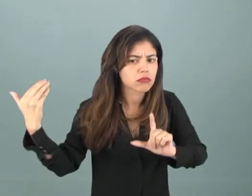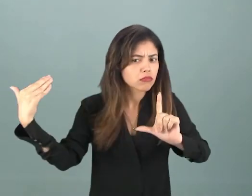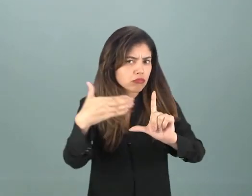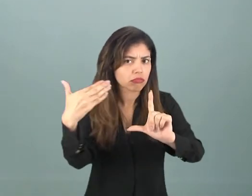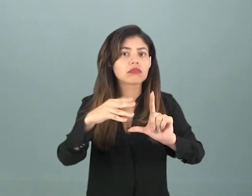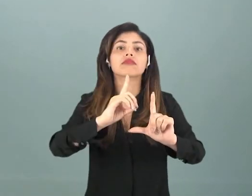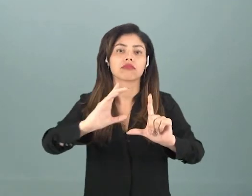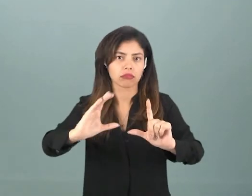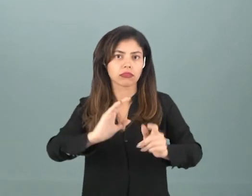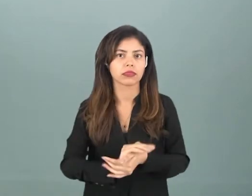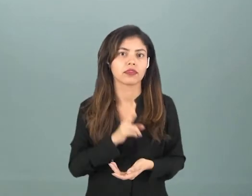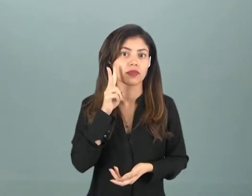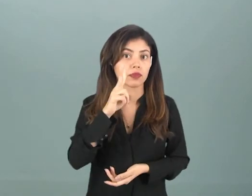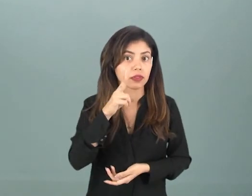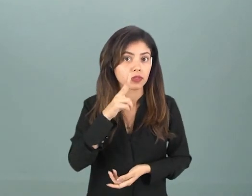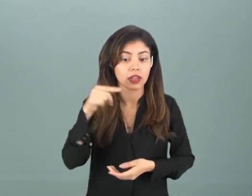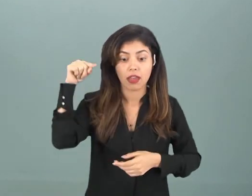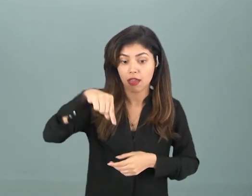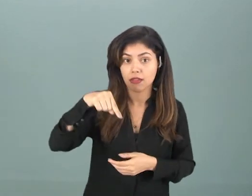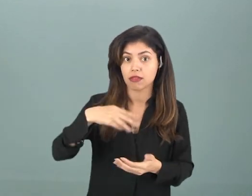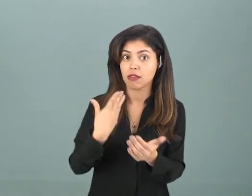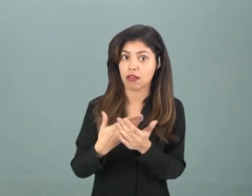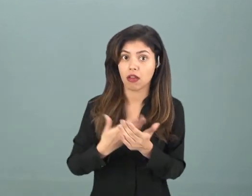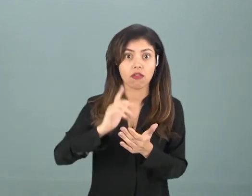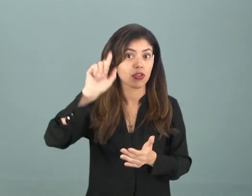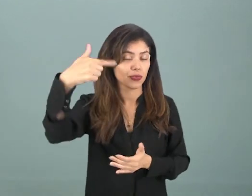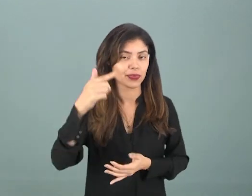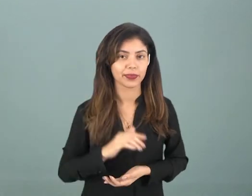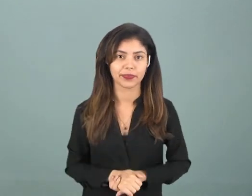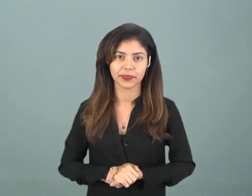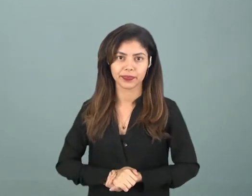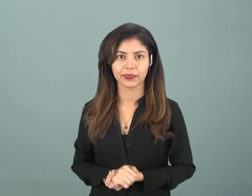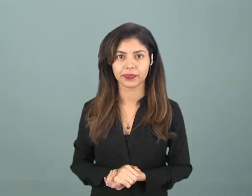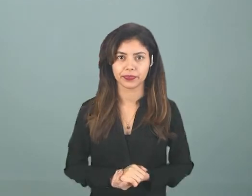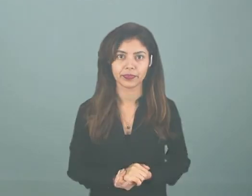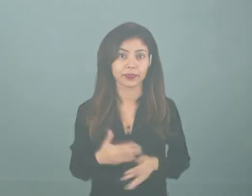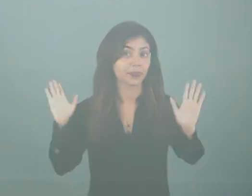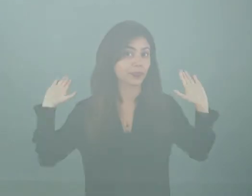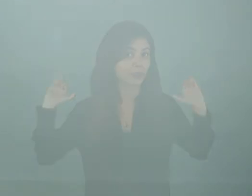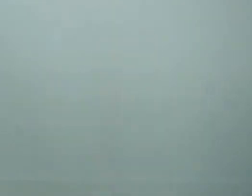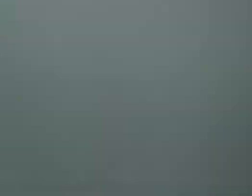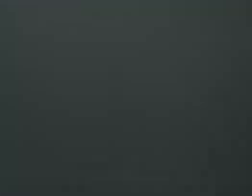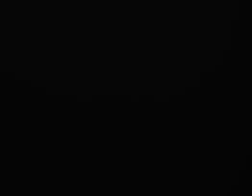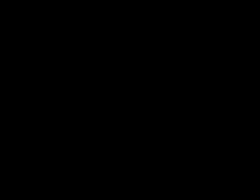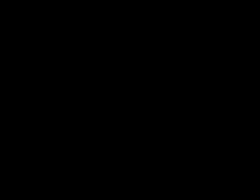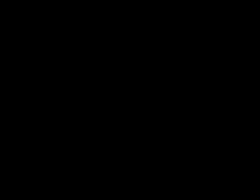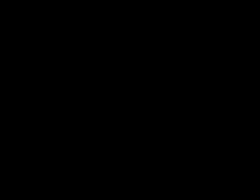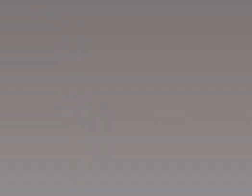plataforma Eduque, para você ter acesso a essa aula e muitas outras, tá bom? Tchau, tchau!